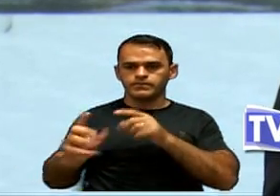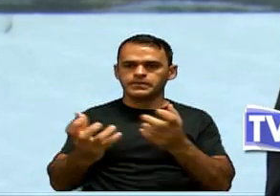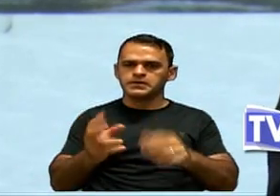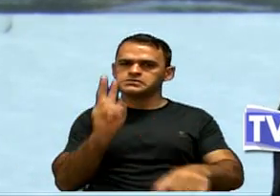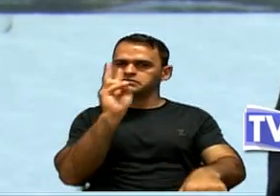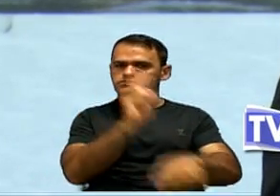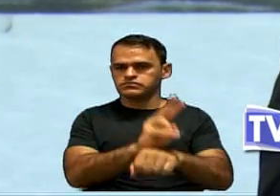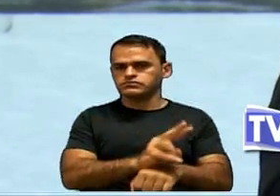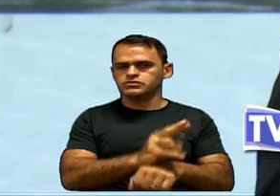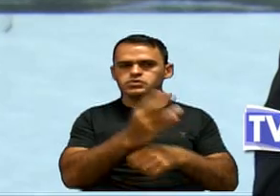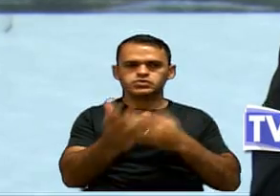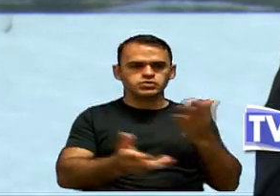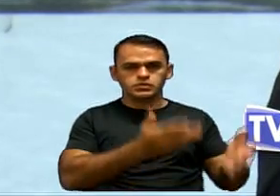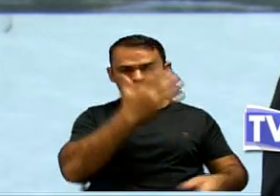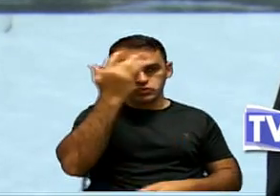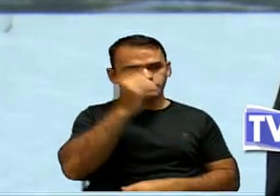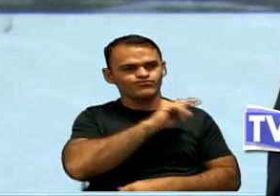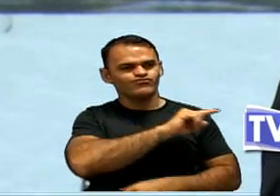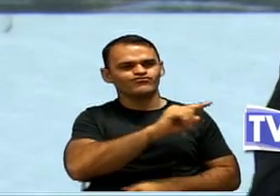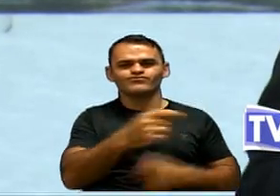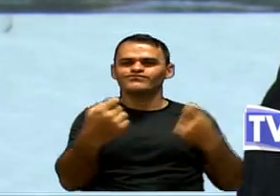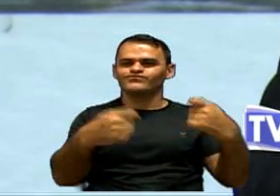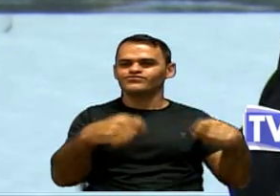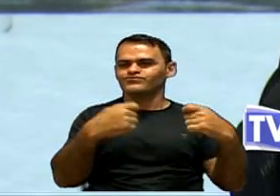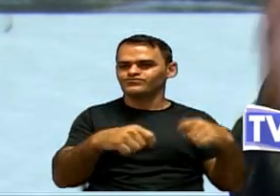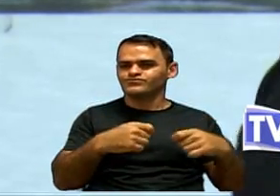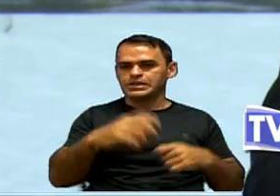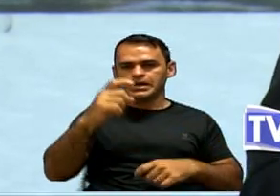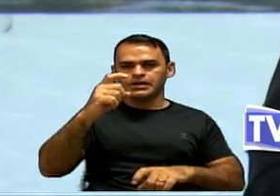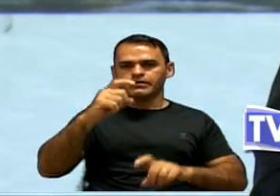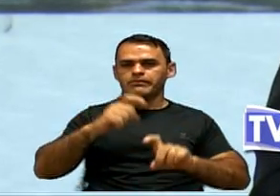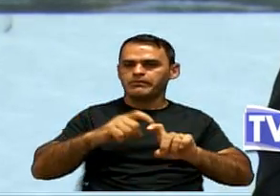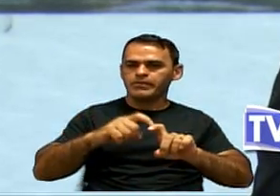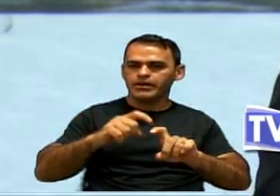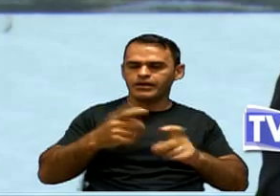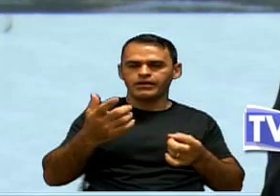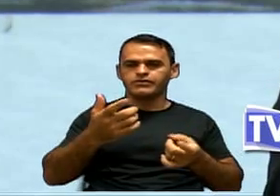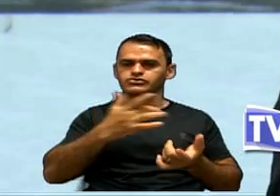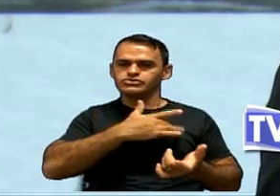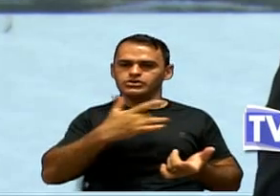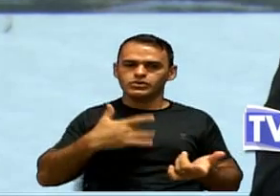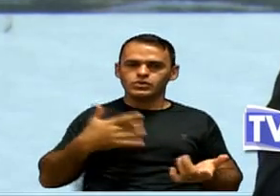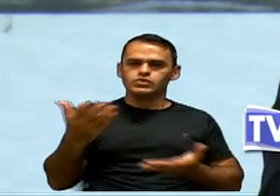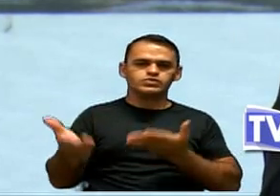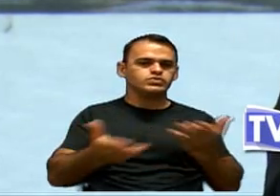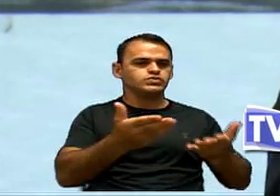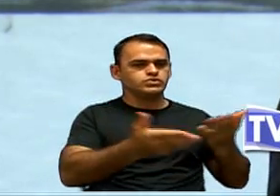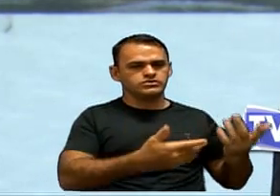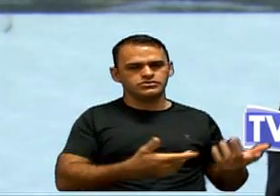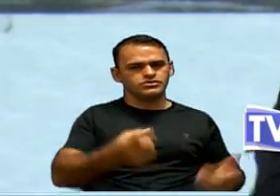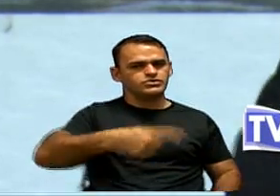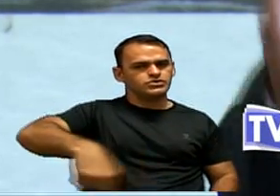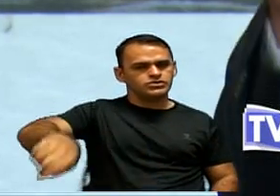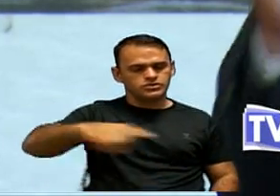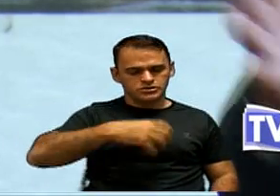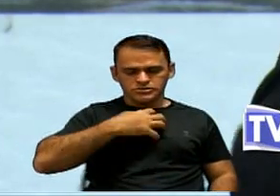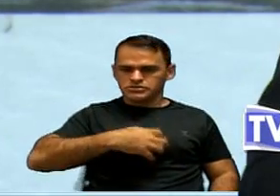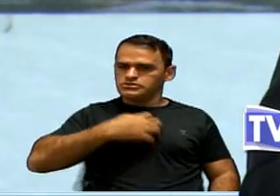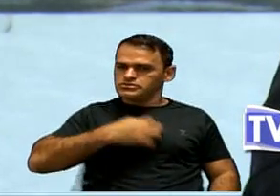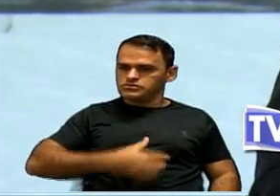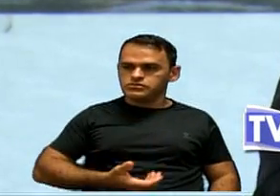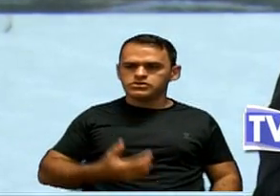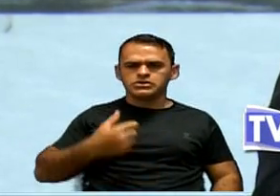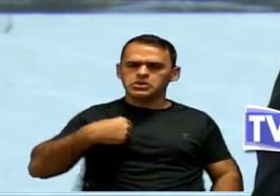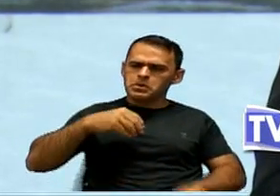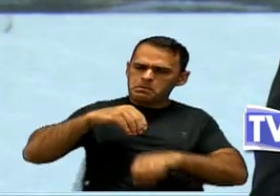as pessoas que estão aí precisando mesmo atendimento especial na área da saúde. Nós ficamos revoltados contra isso, mas eu passei